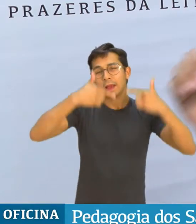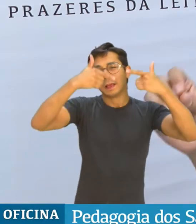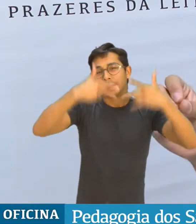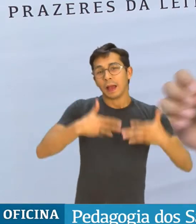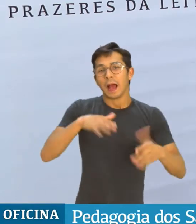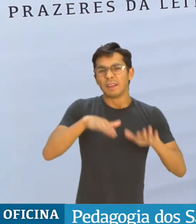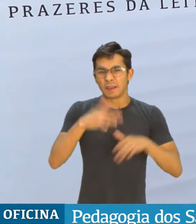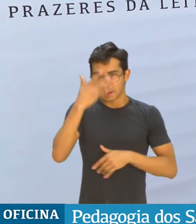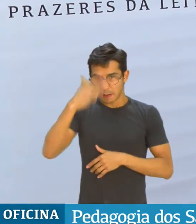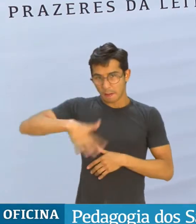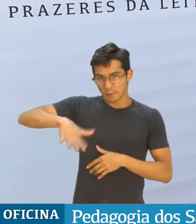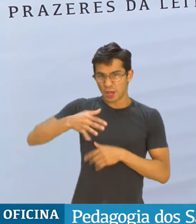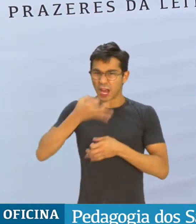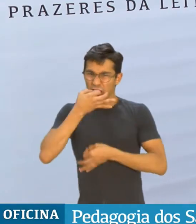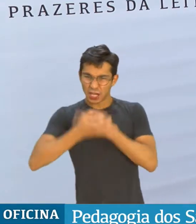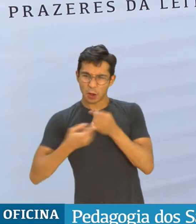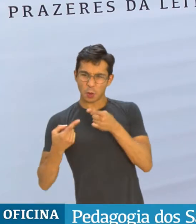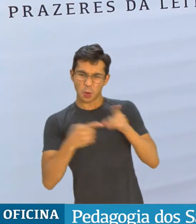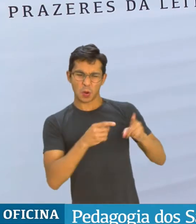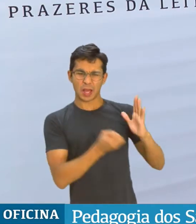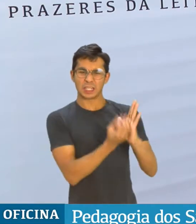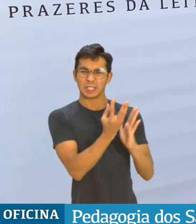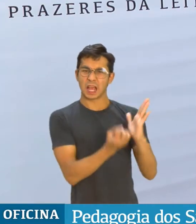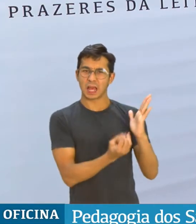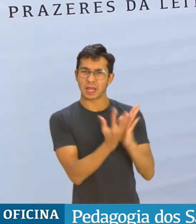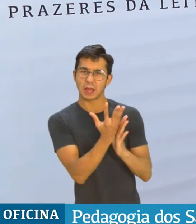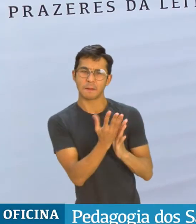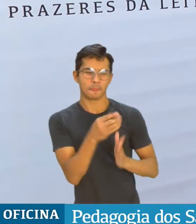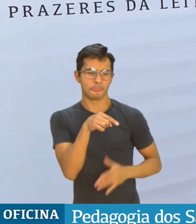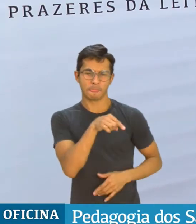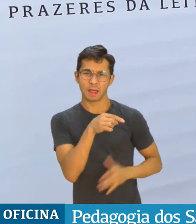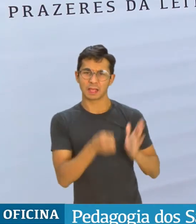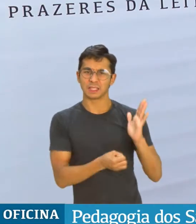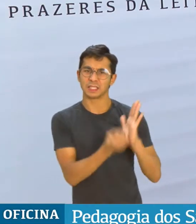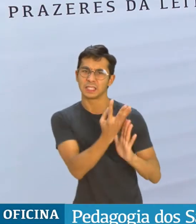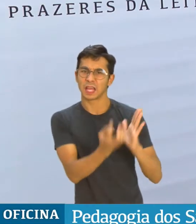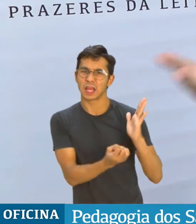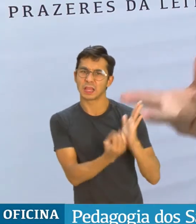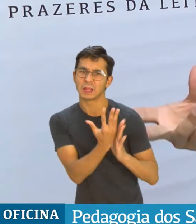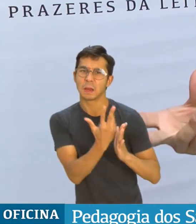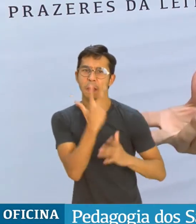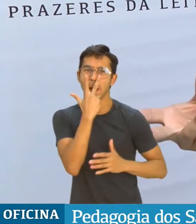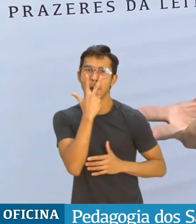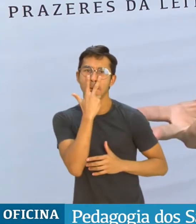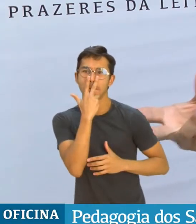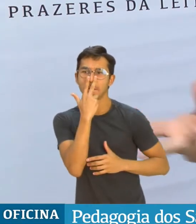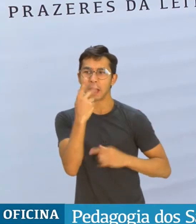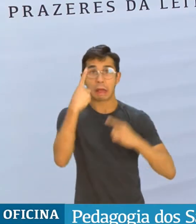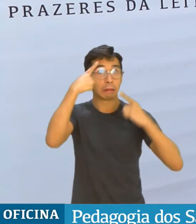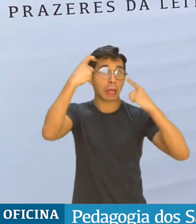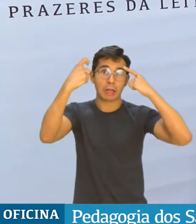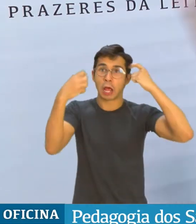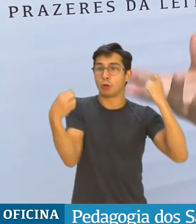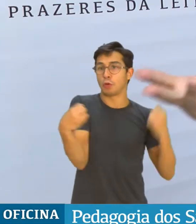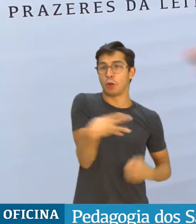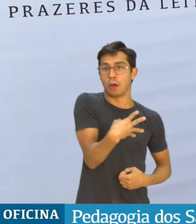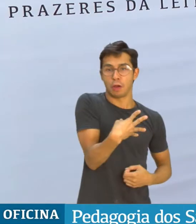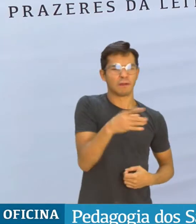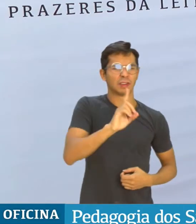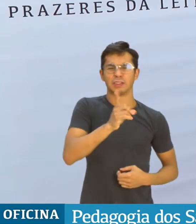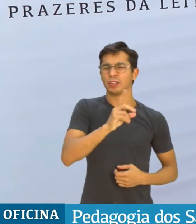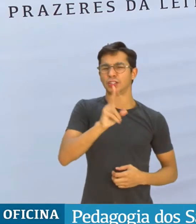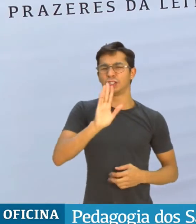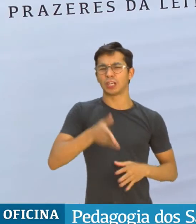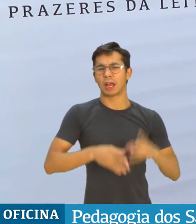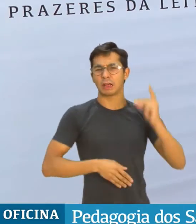criticam o movimento de sarau no sentido de falar: parece que vocês falam como se vocês tivessem inventado a roda, mas sarau já existe há muito